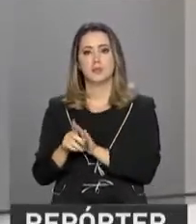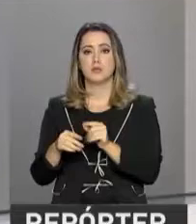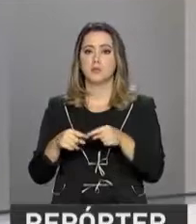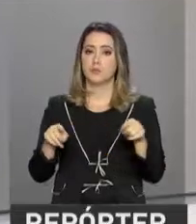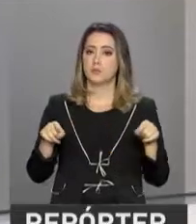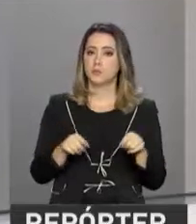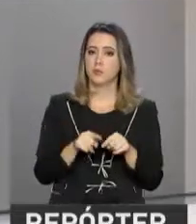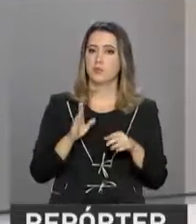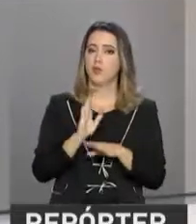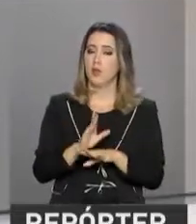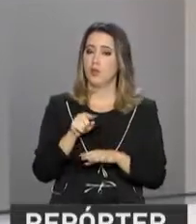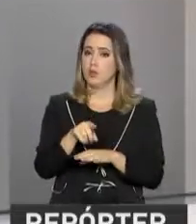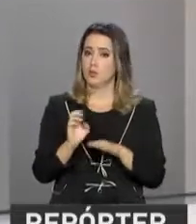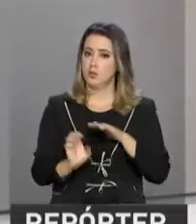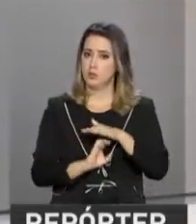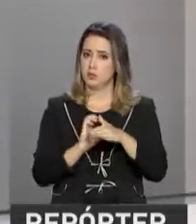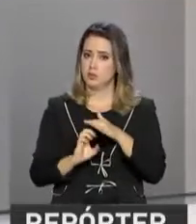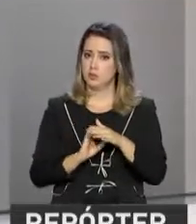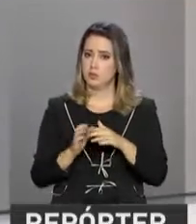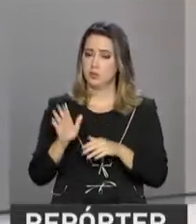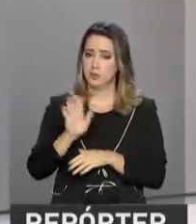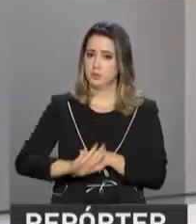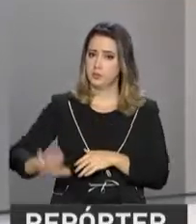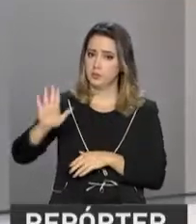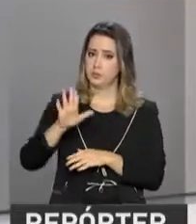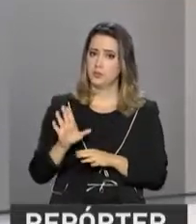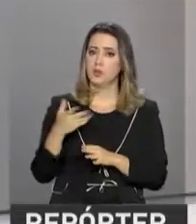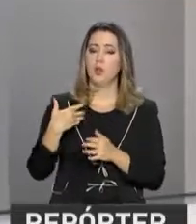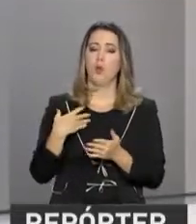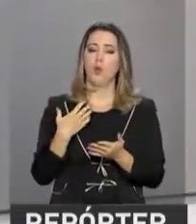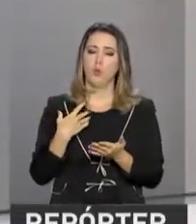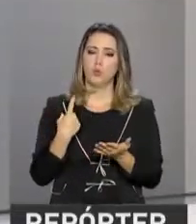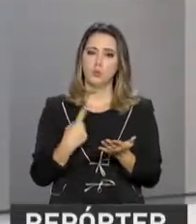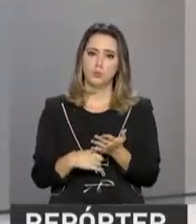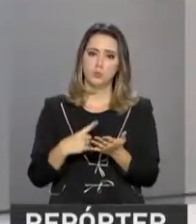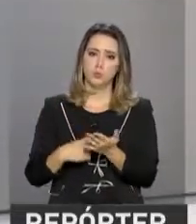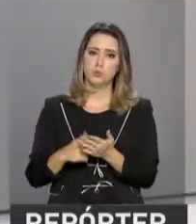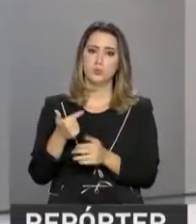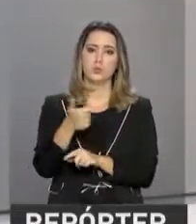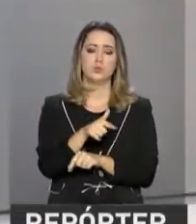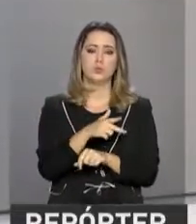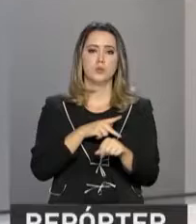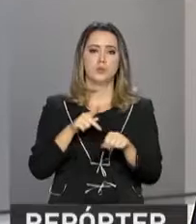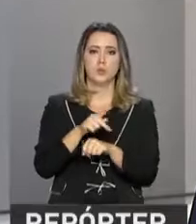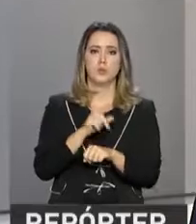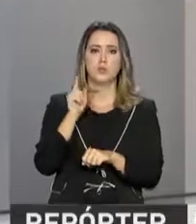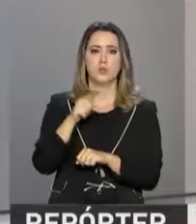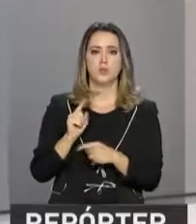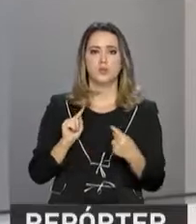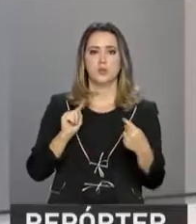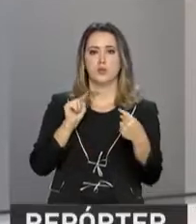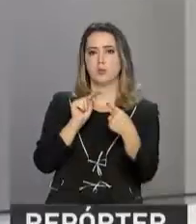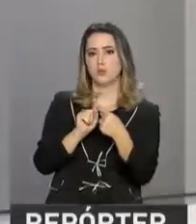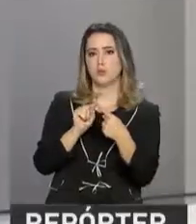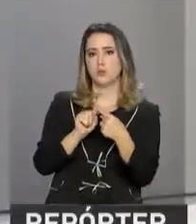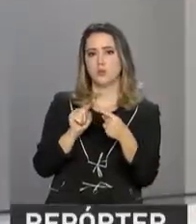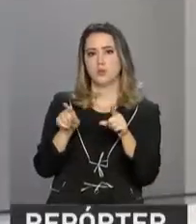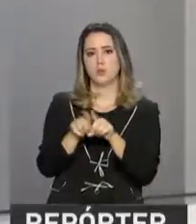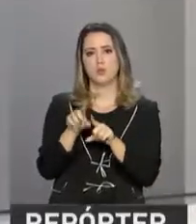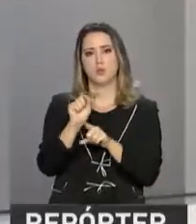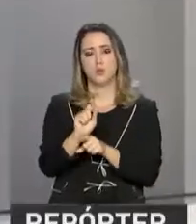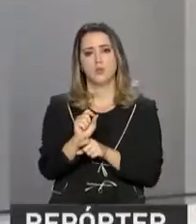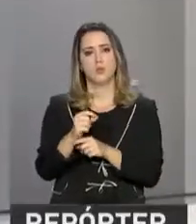mercado. Ajudar estes empreendedores nacionais a fechar negócios em outros países é objetivo do Startup